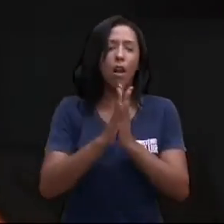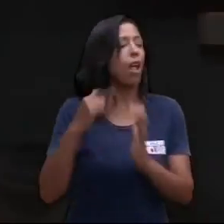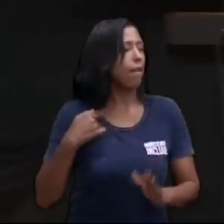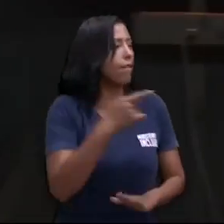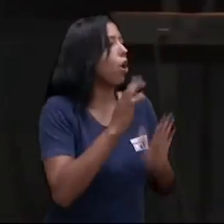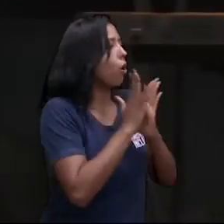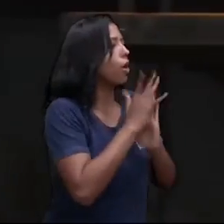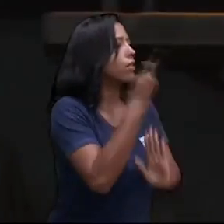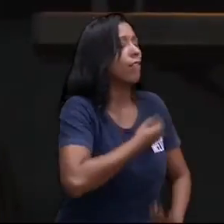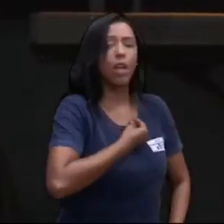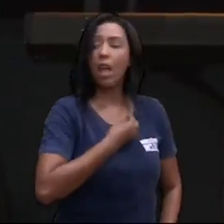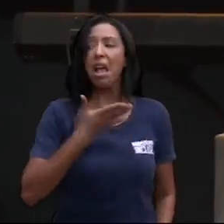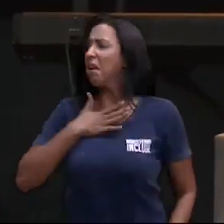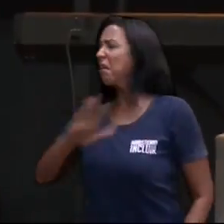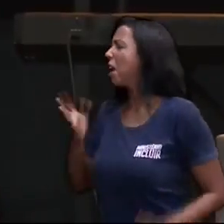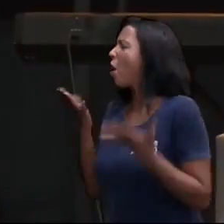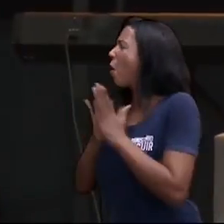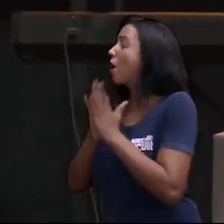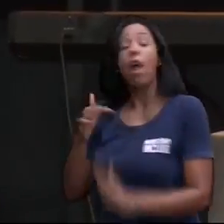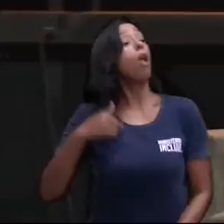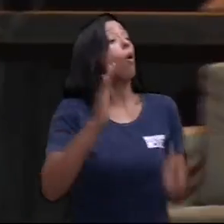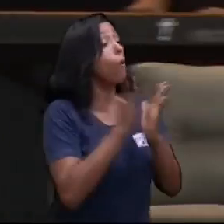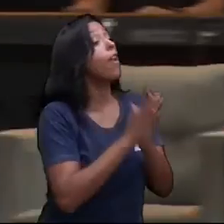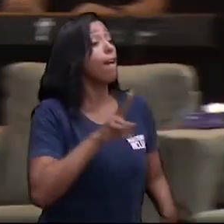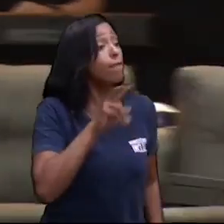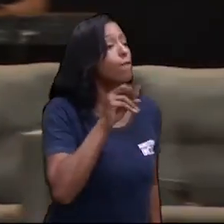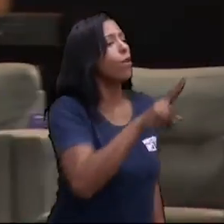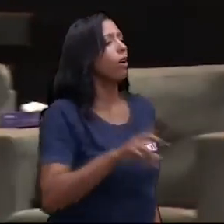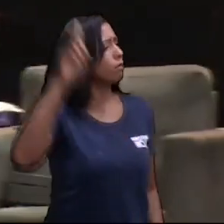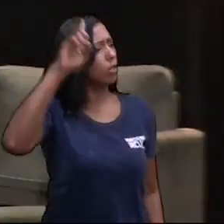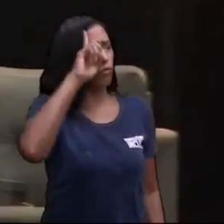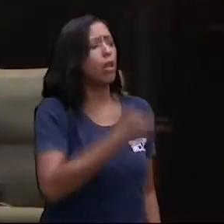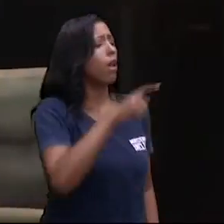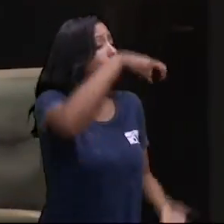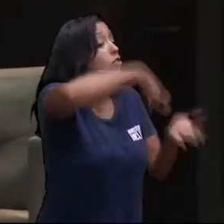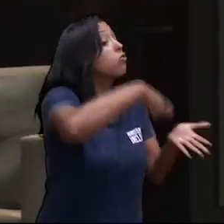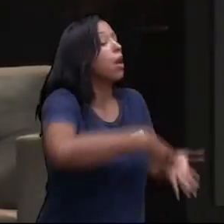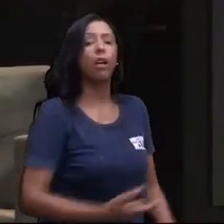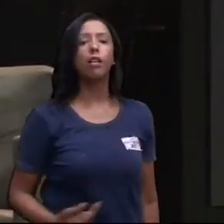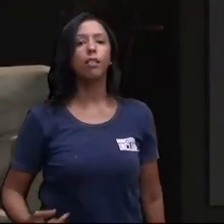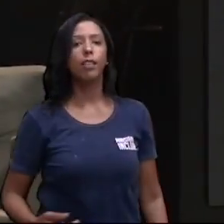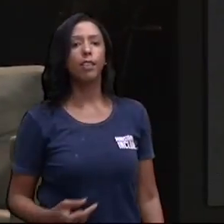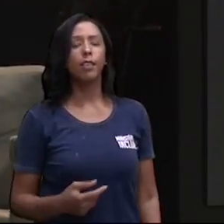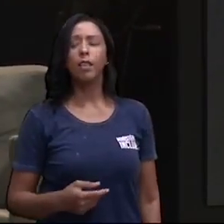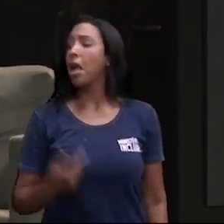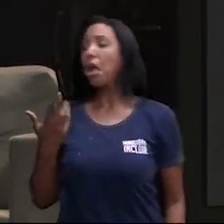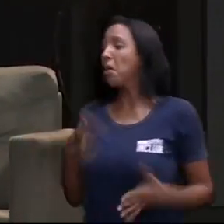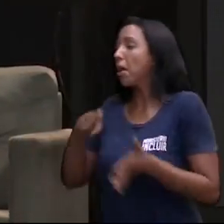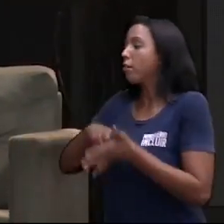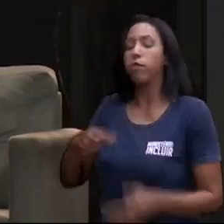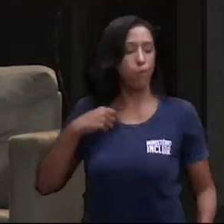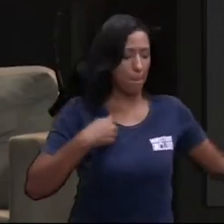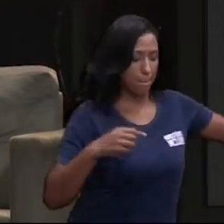por você não mas eu não gosto de oração agora que eu vou orar mesmo que Deus mandou a joelho aí não vai jogar não publicar já caiu